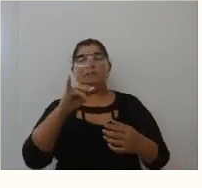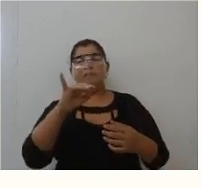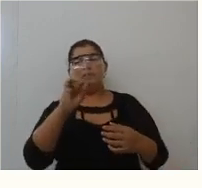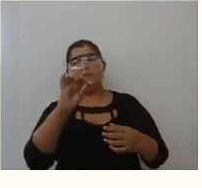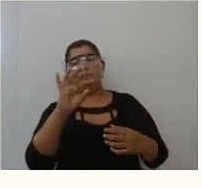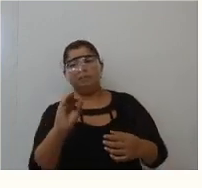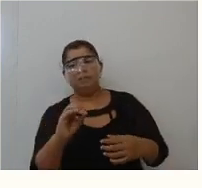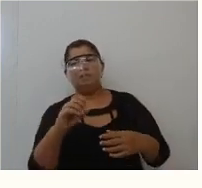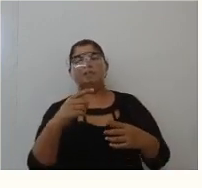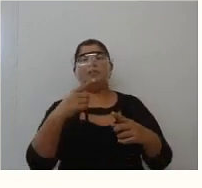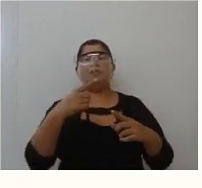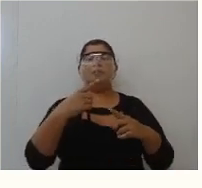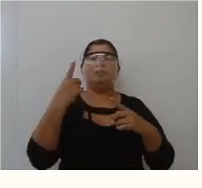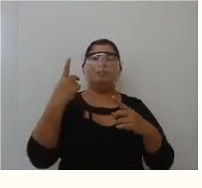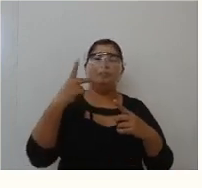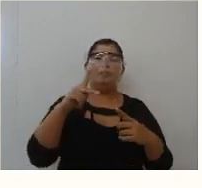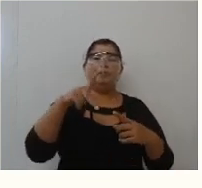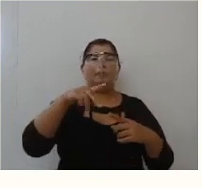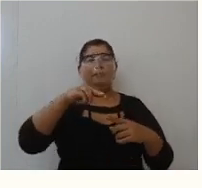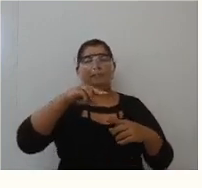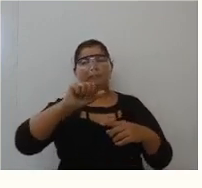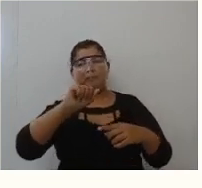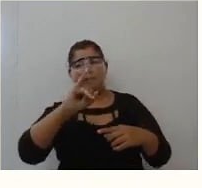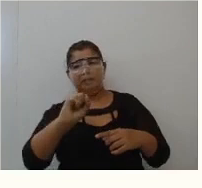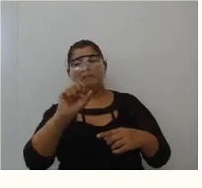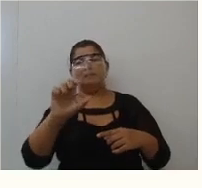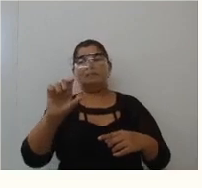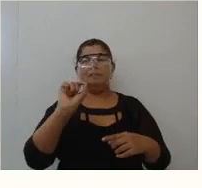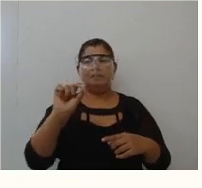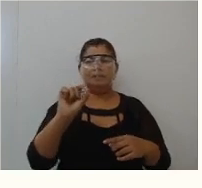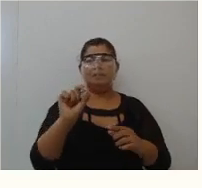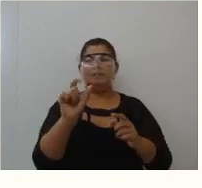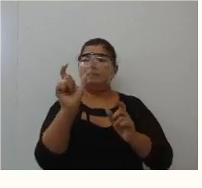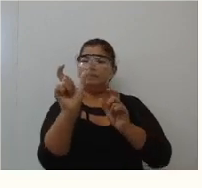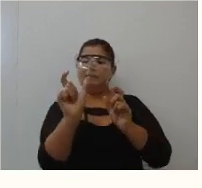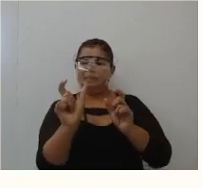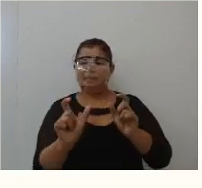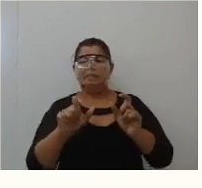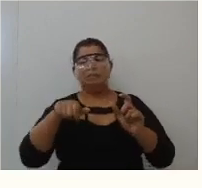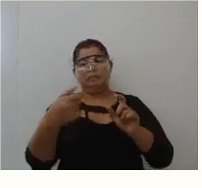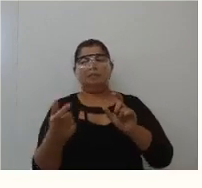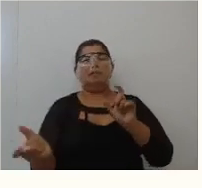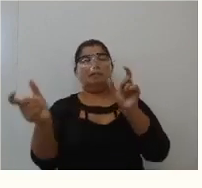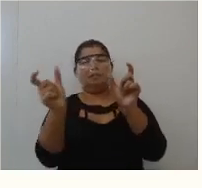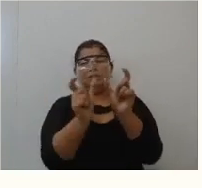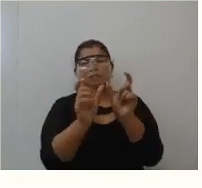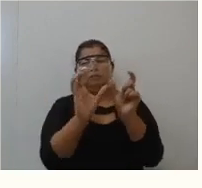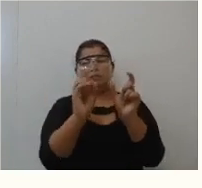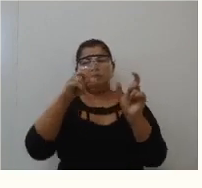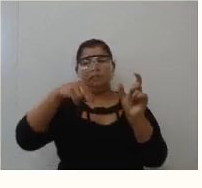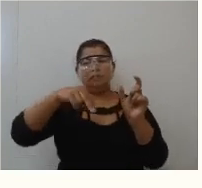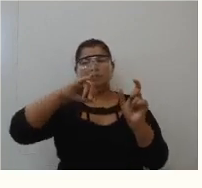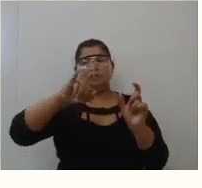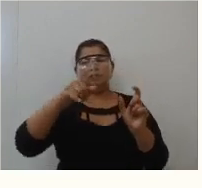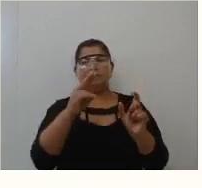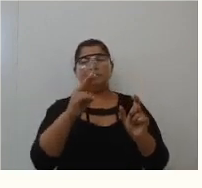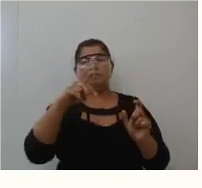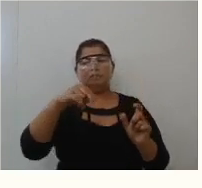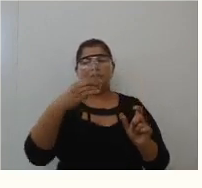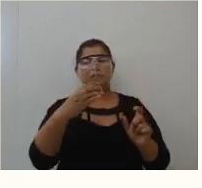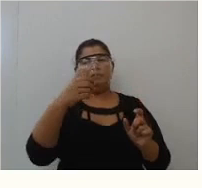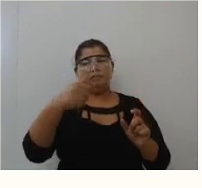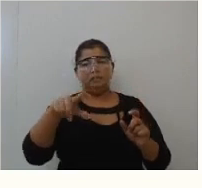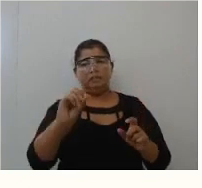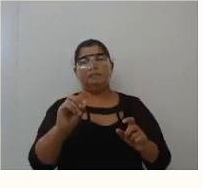que, por mais que. Perceba, todas elas têm valor de conjunção. A locução correta é ao mesmo